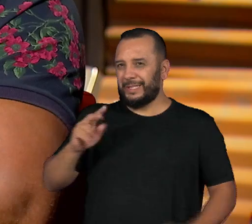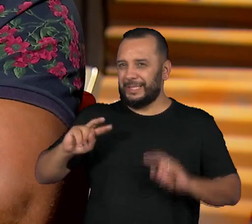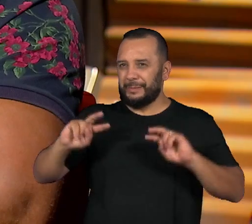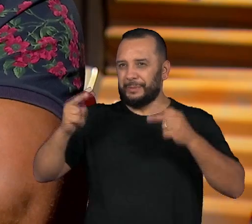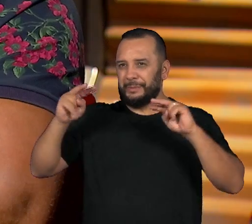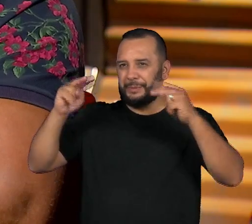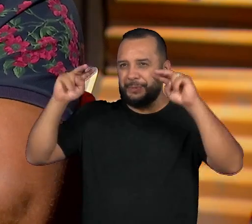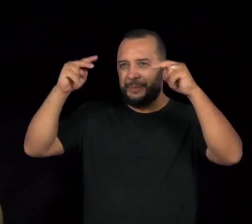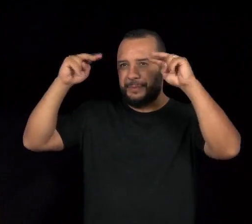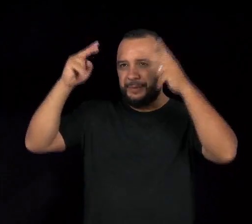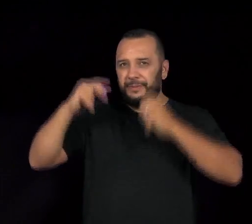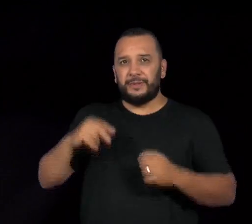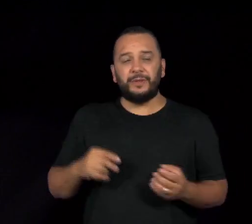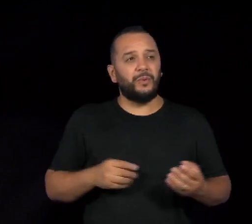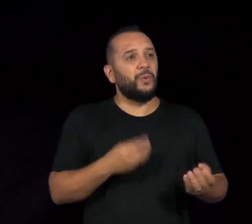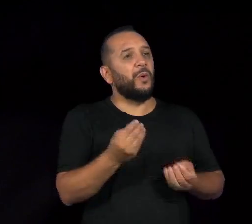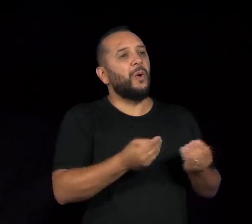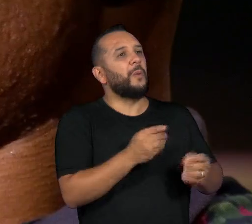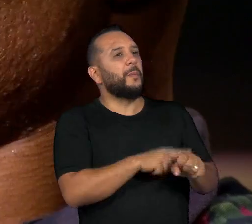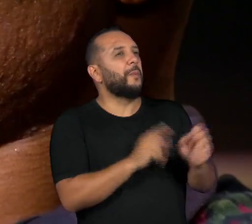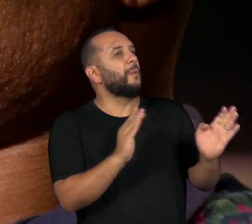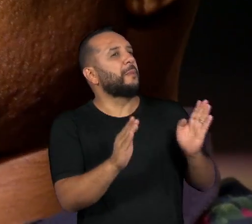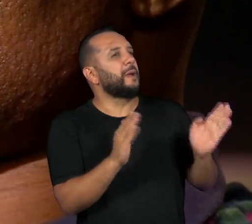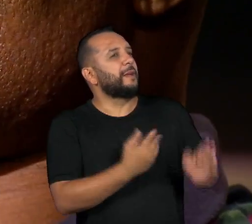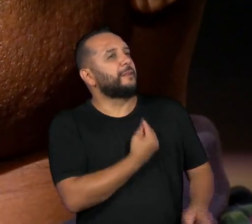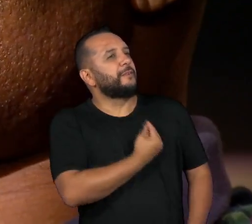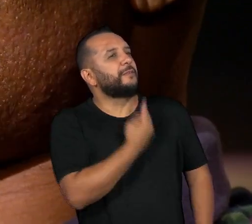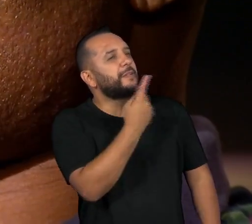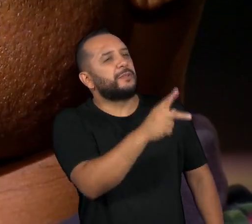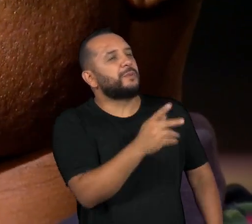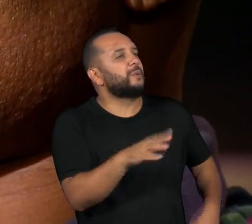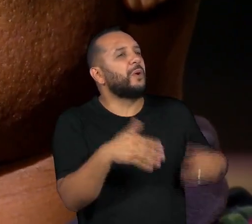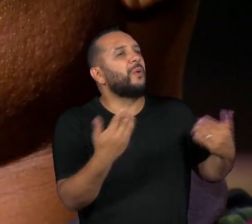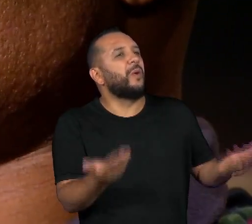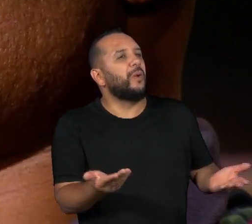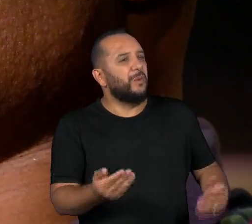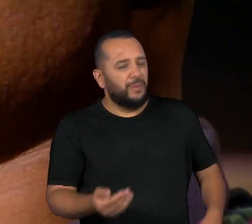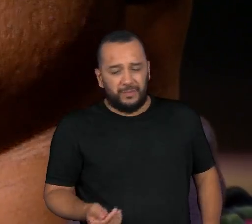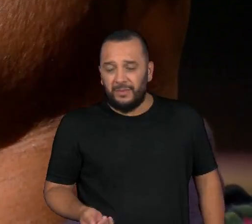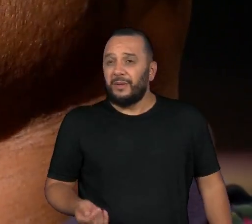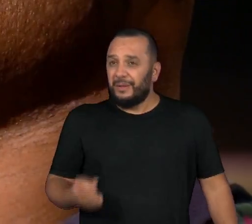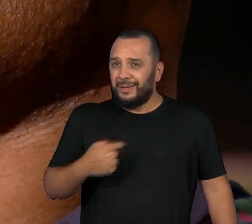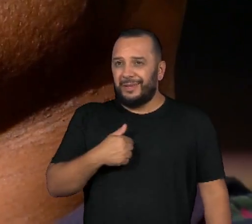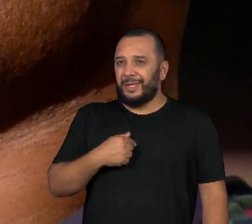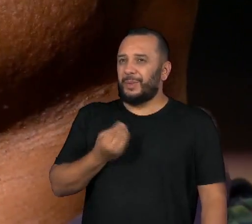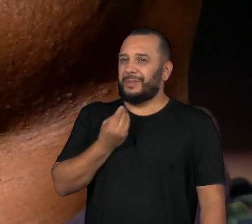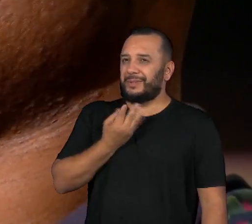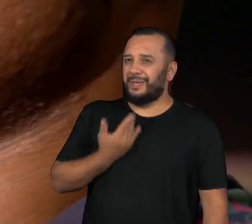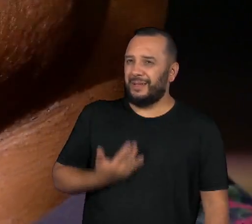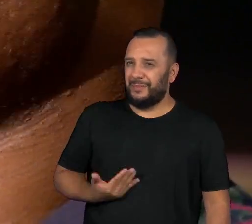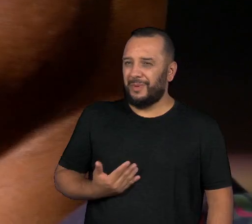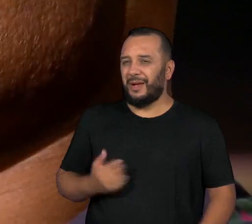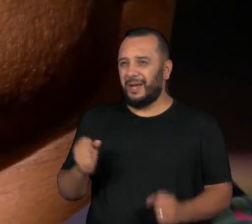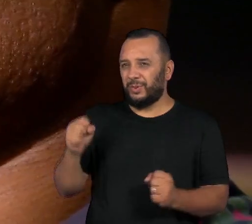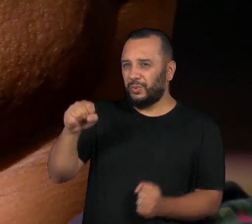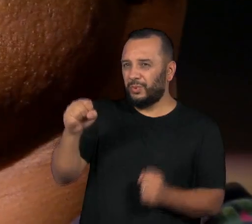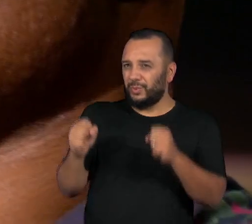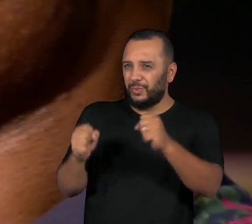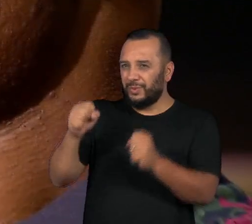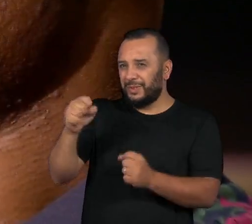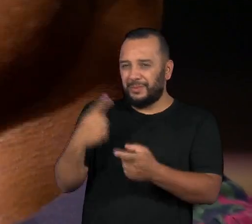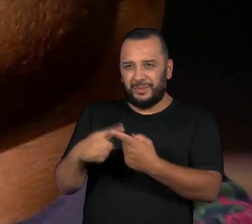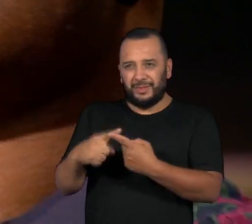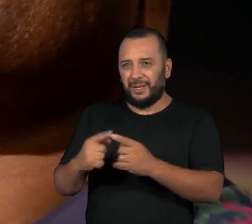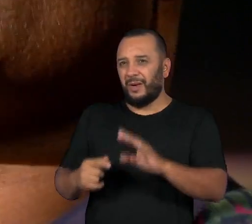sairia nunca. Qual momento que foi esse? Foi um momento em que eu estava desanimado da luta por muitas coisas que